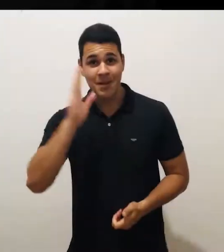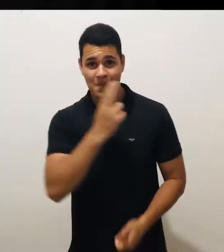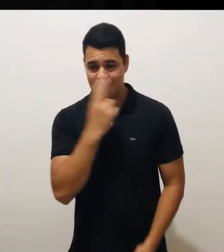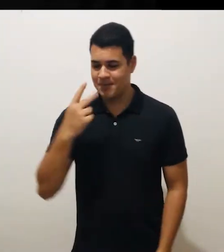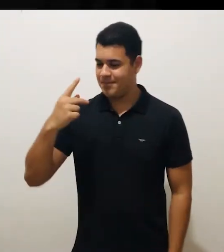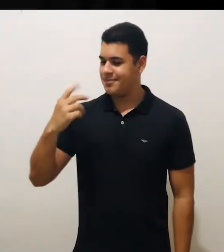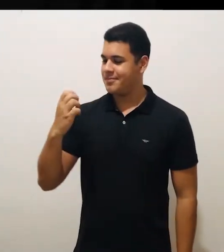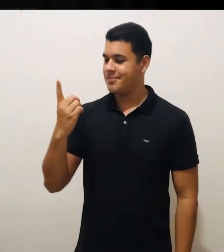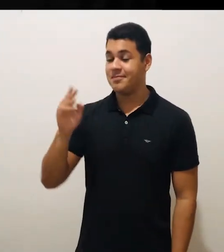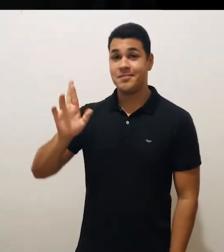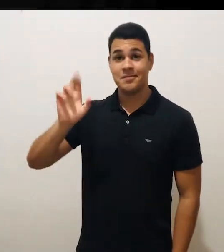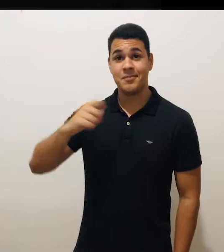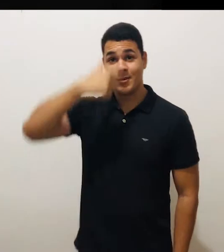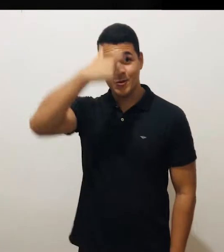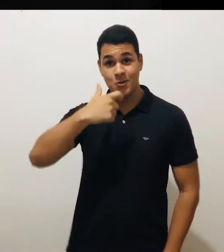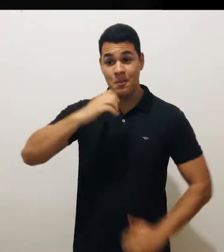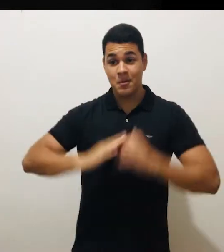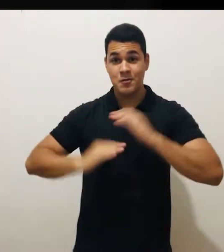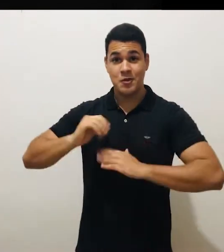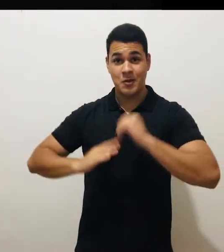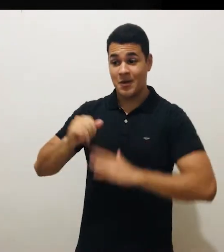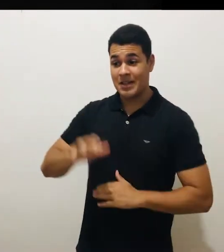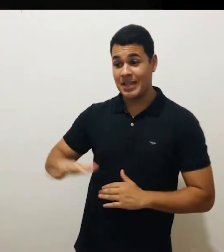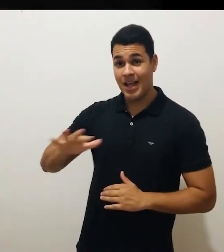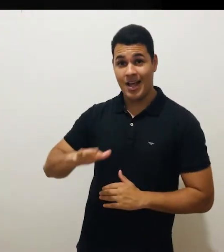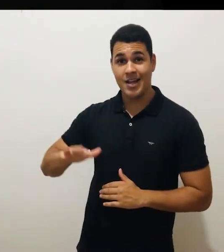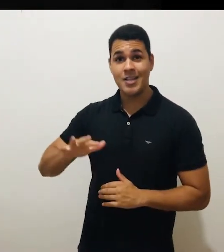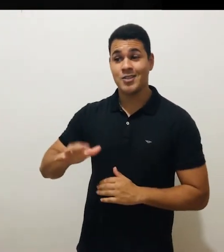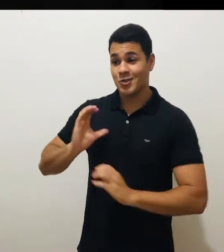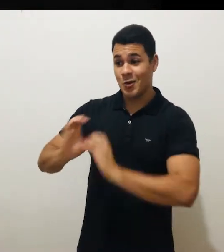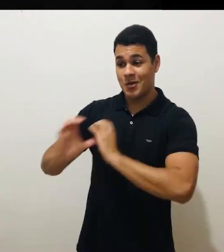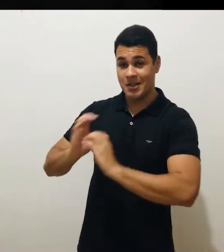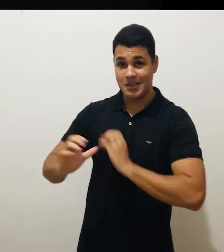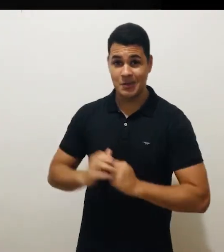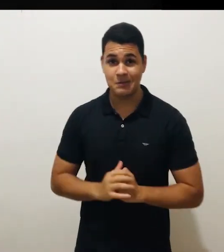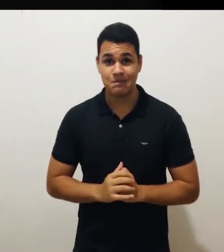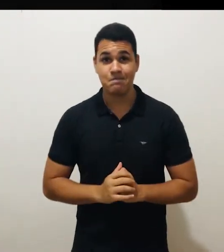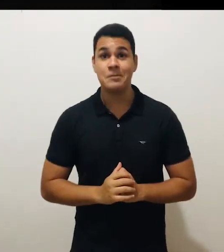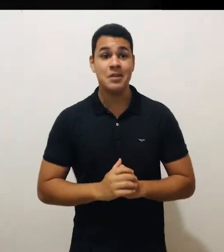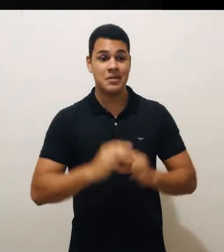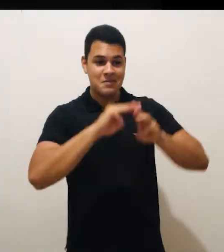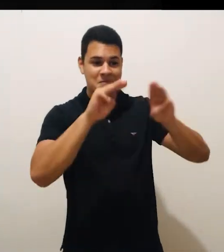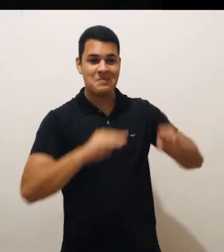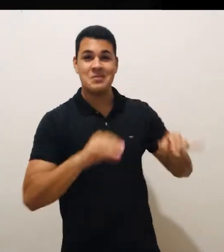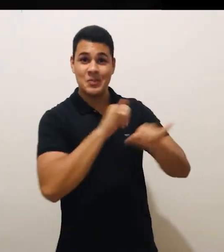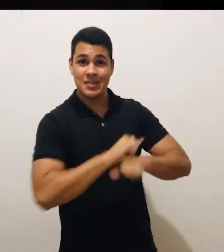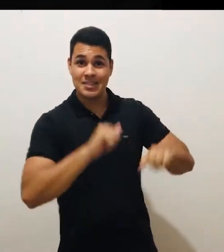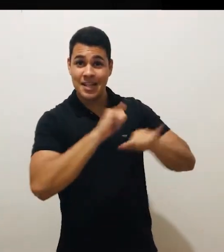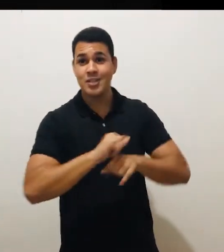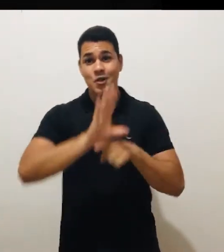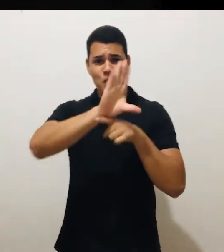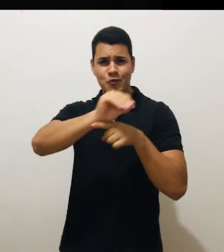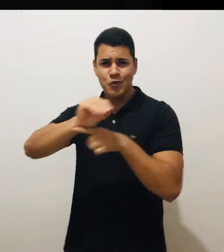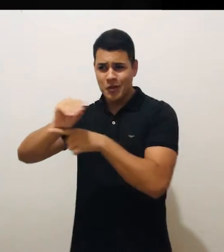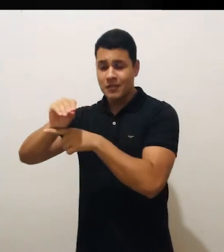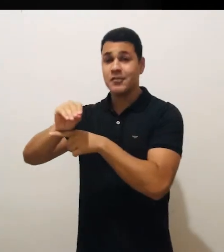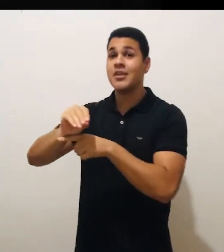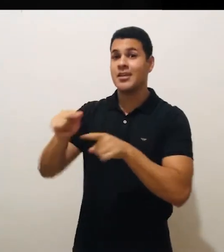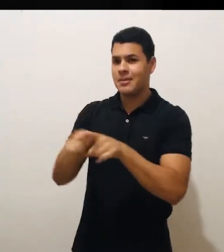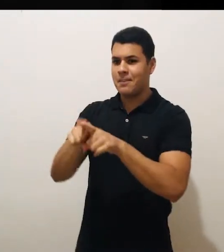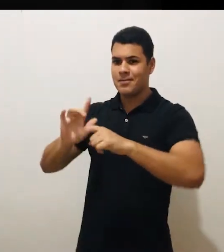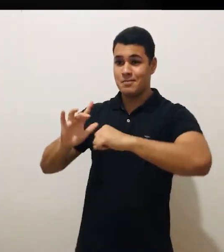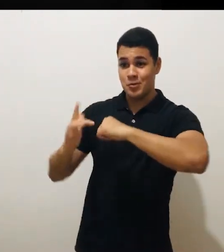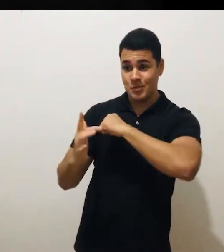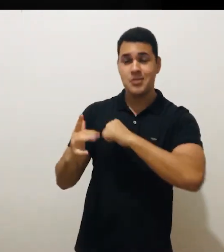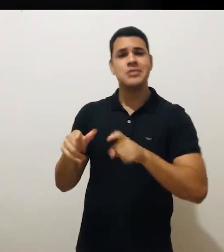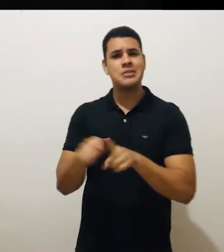Olá, meu nome é Pedro Teixeira. Sou profissional da área de comunicação, publicidade, fotografia,